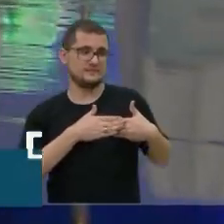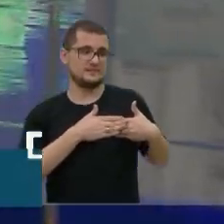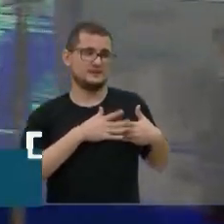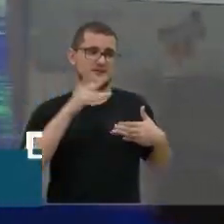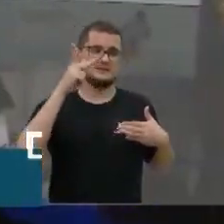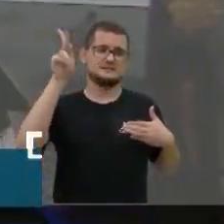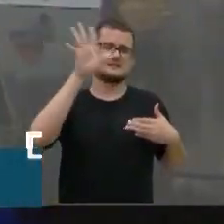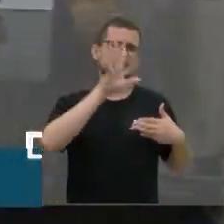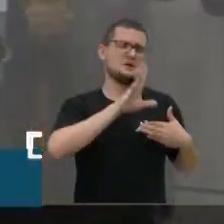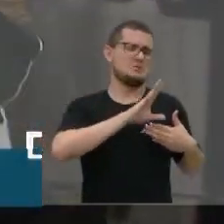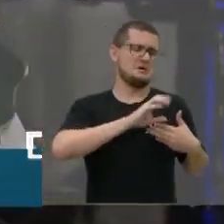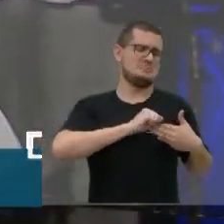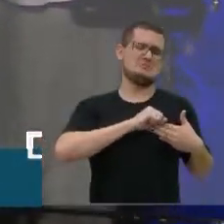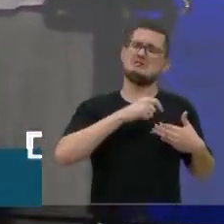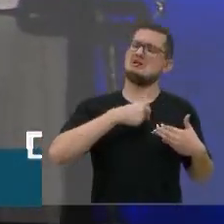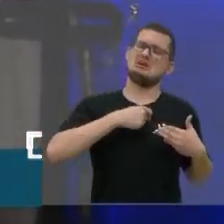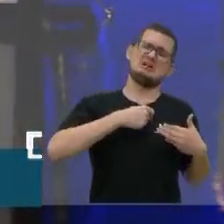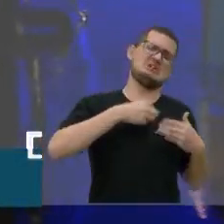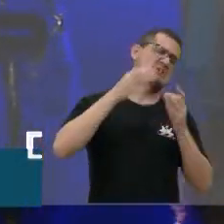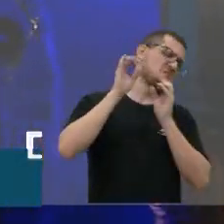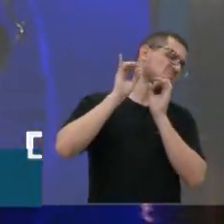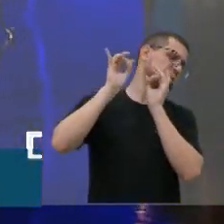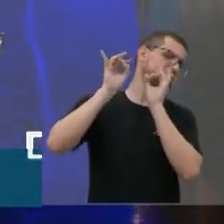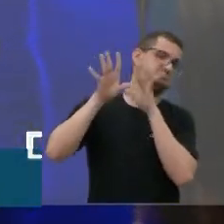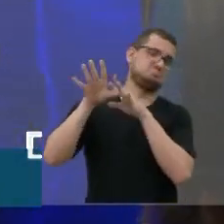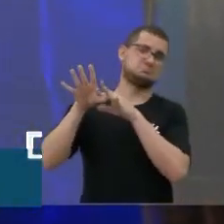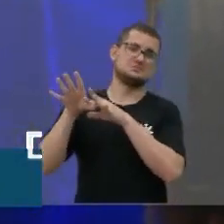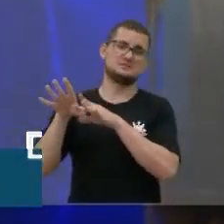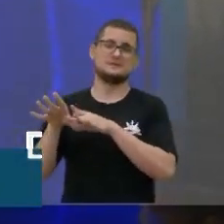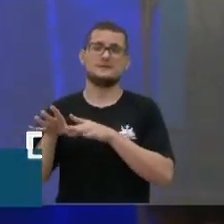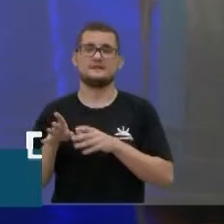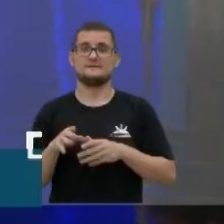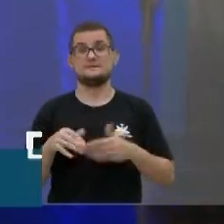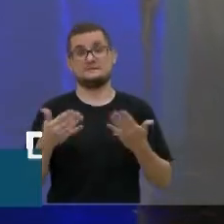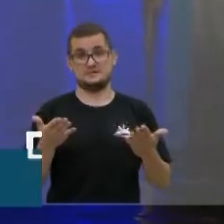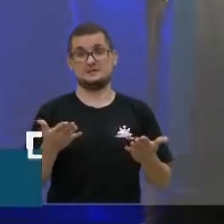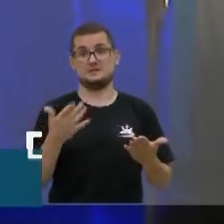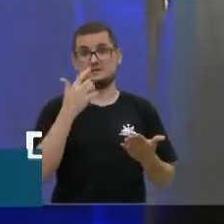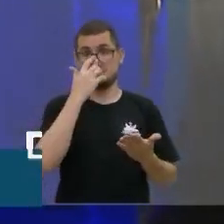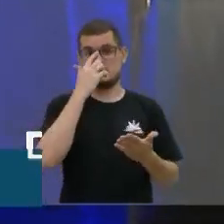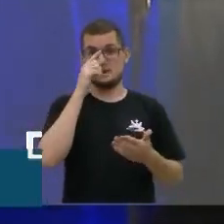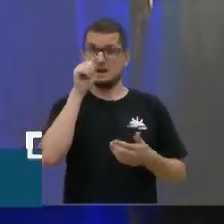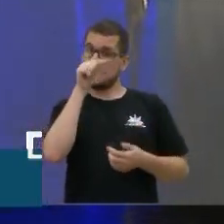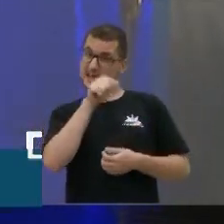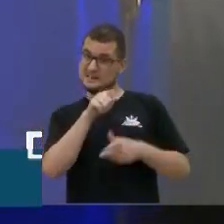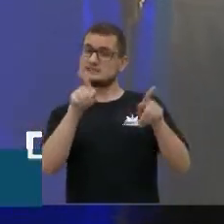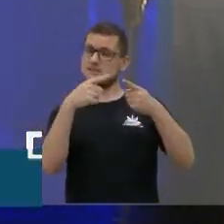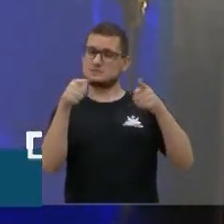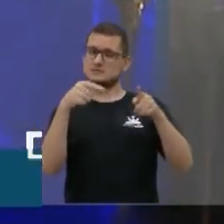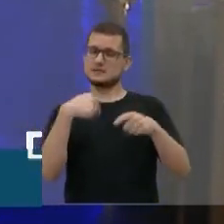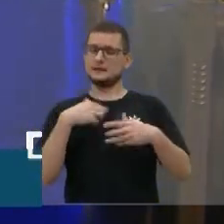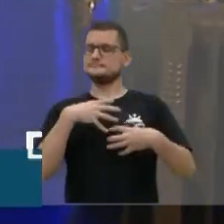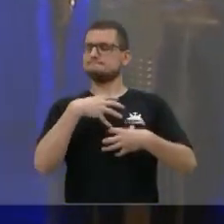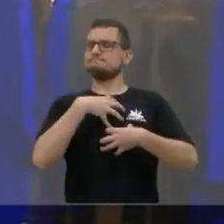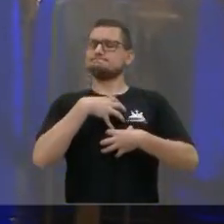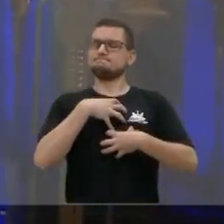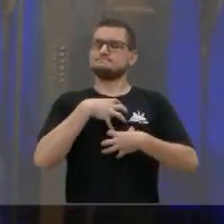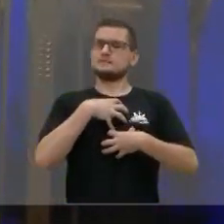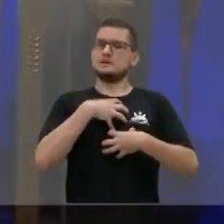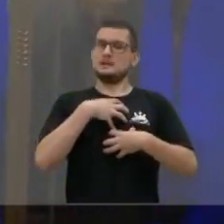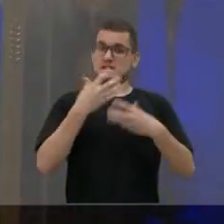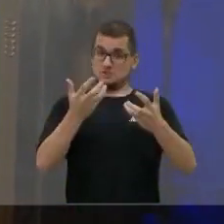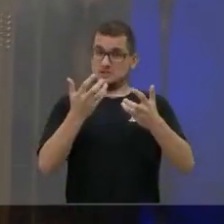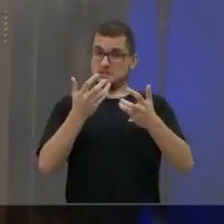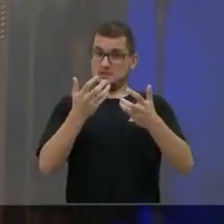eu recusei, meu amor eu recusei. Então, essa música me toca muito. E eu